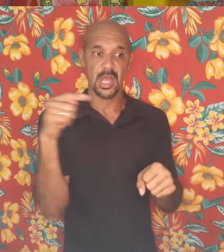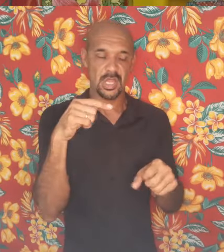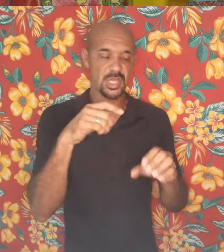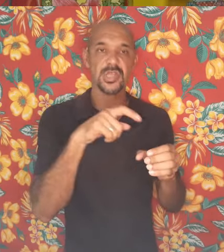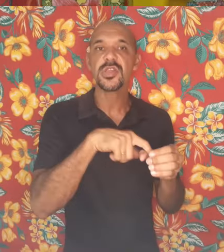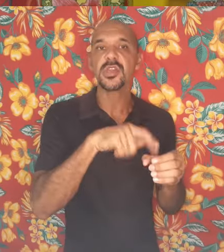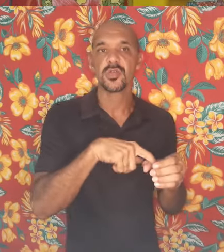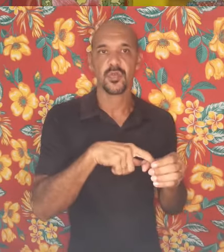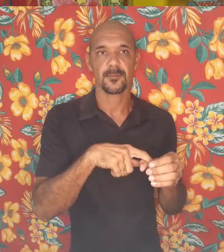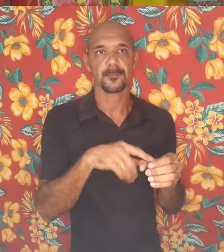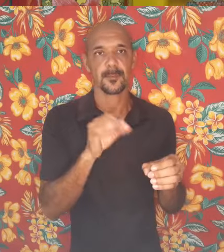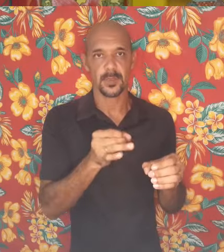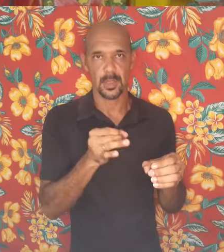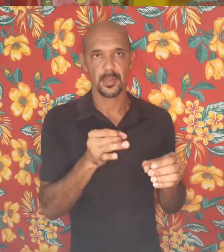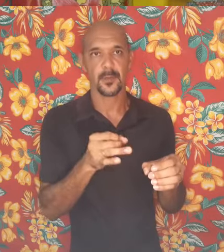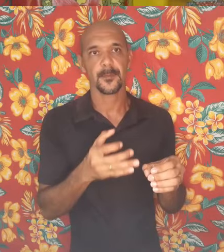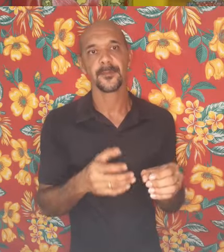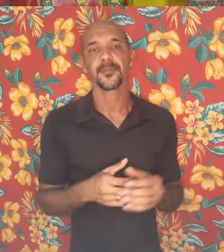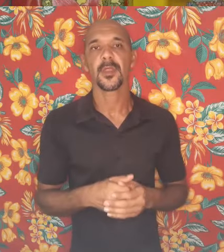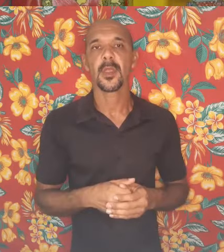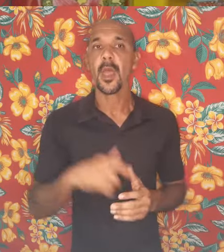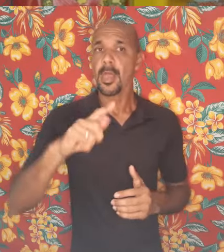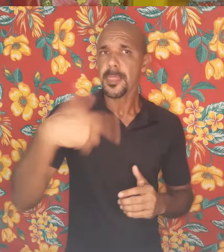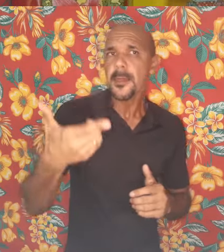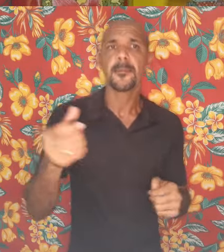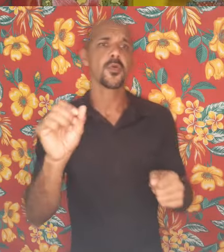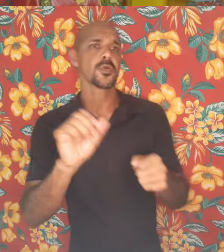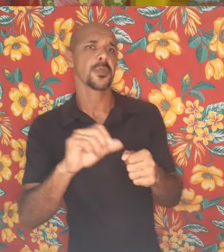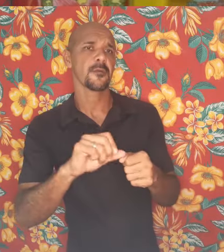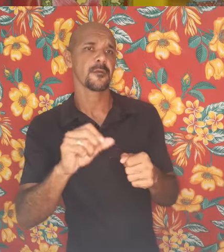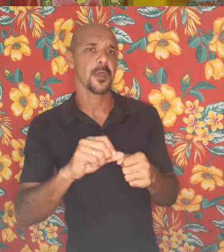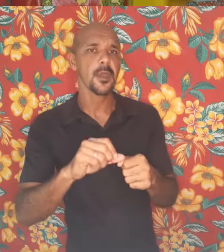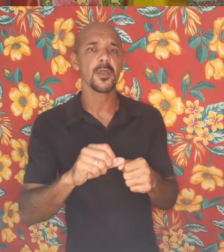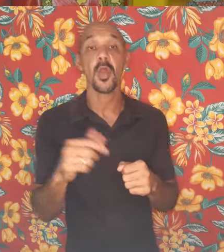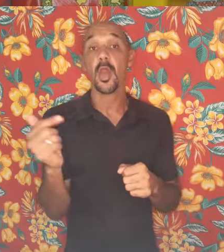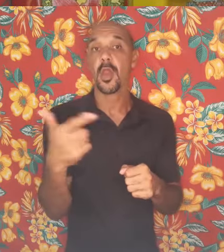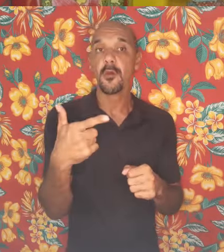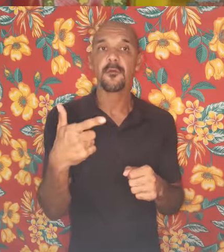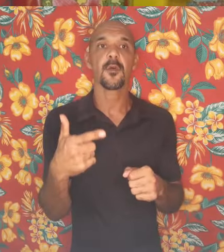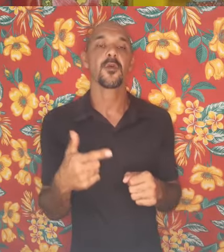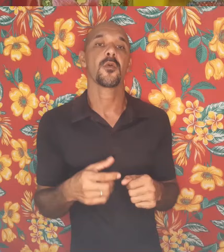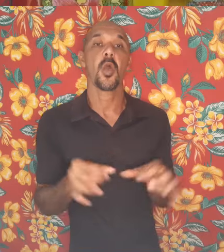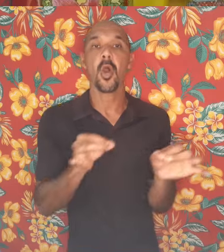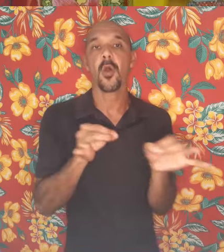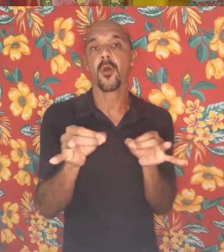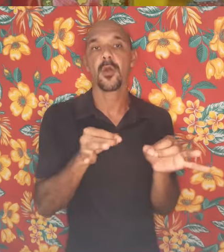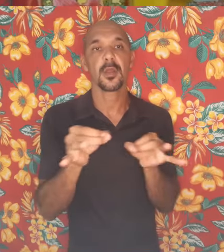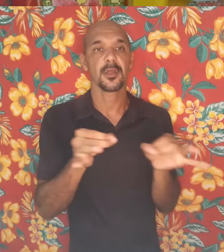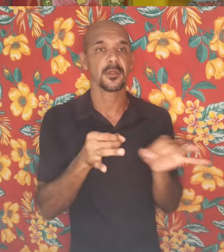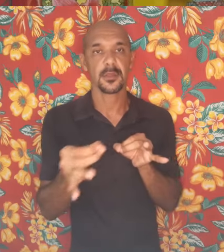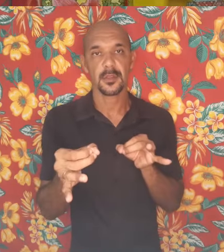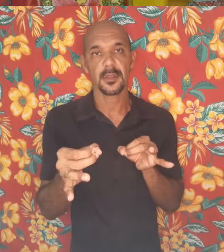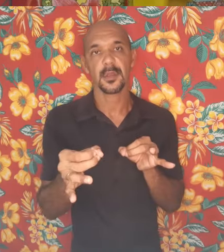Feito isso, eu agora posso dar os acabamentos. Eu vou tentar trazer o meu boneco até esse cano para ele